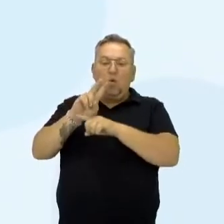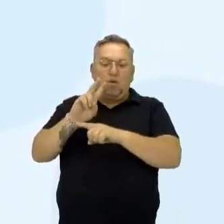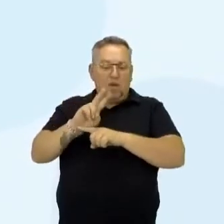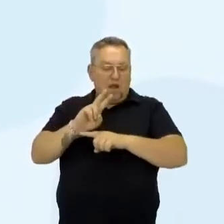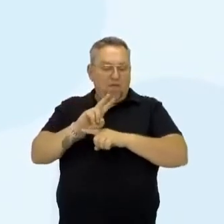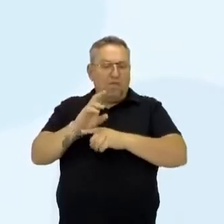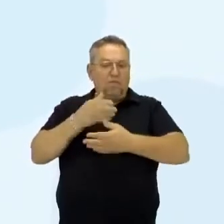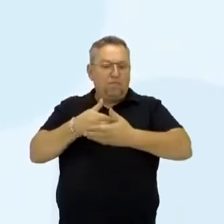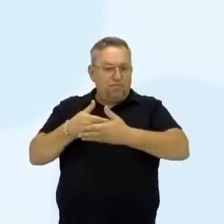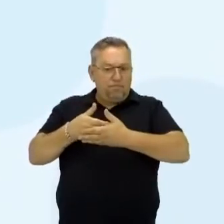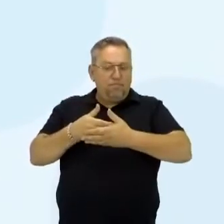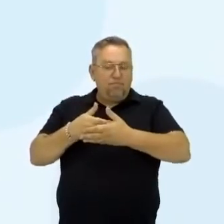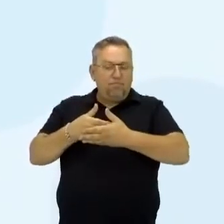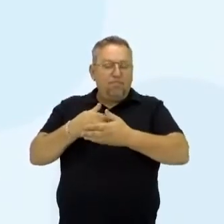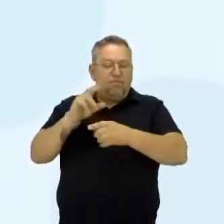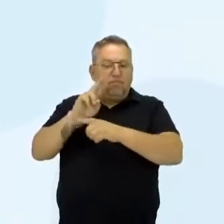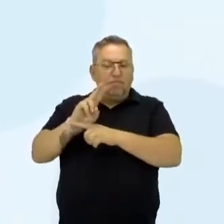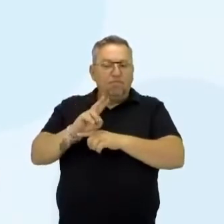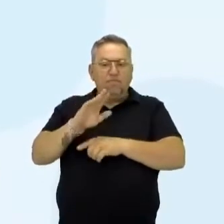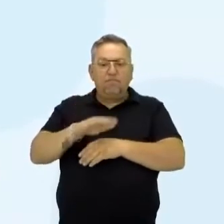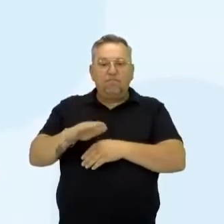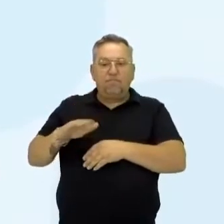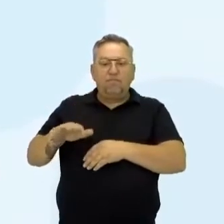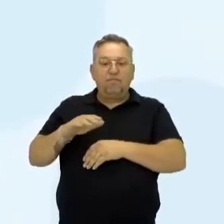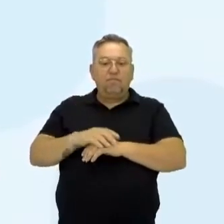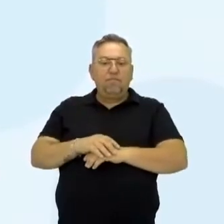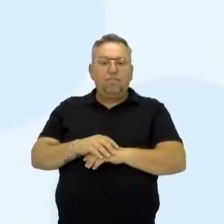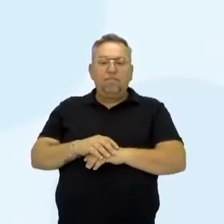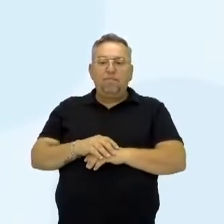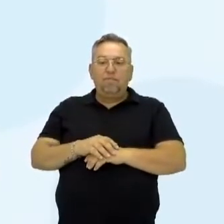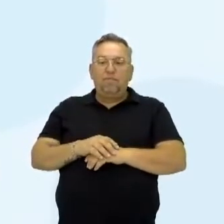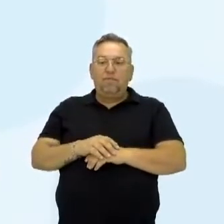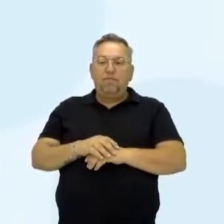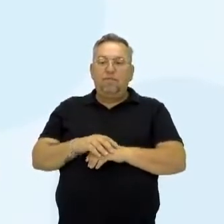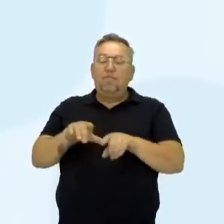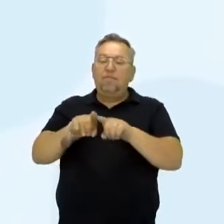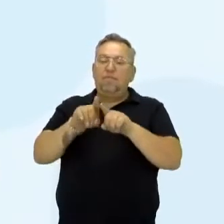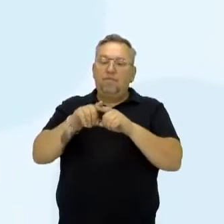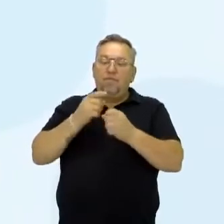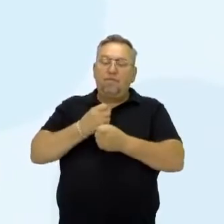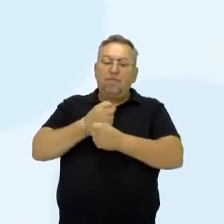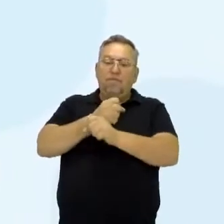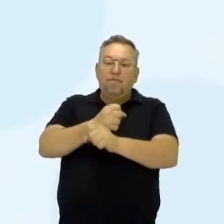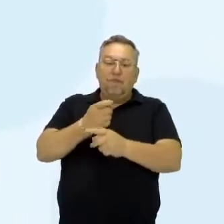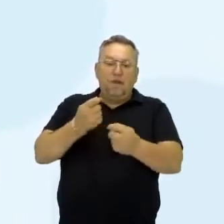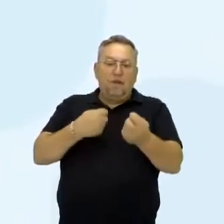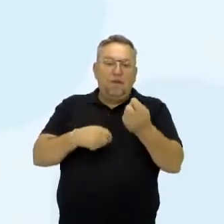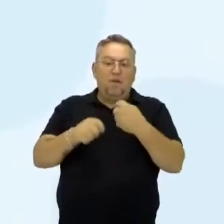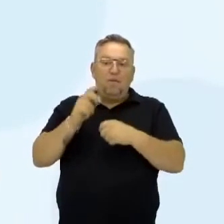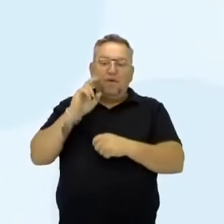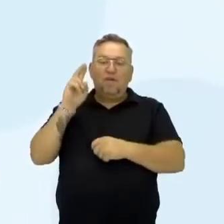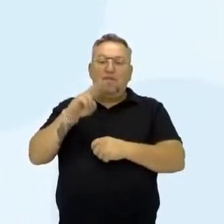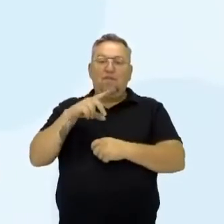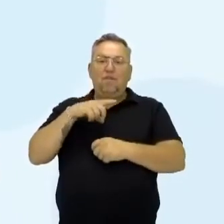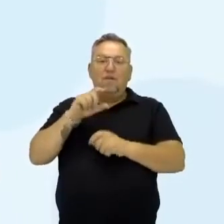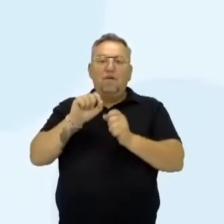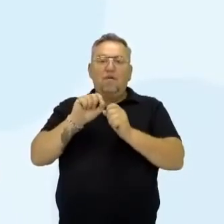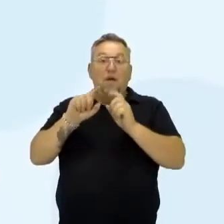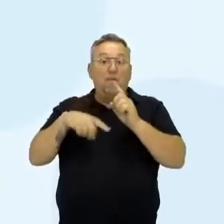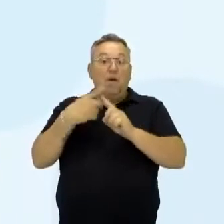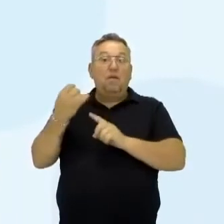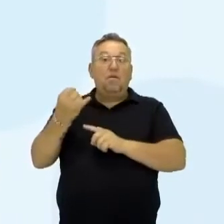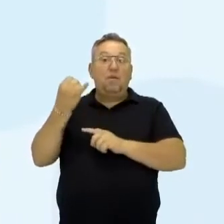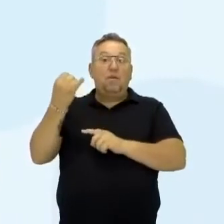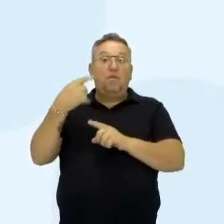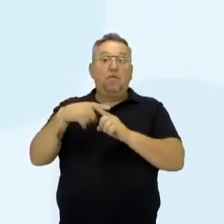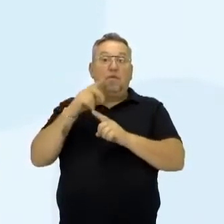negra, servia de ama, cuidava da criança. O papel dos escravizados na economia, assim, do meu ponto de vista, é a parte mais importante,